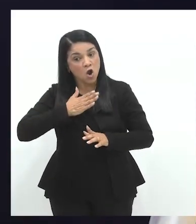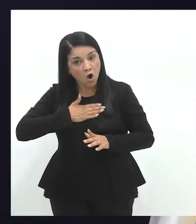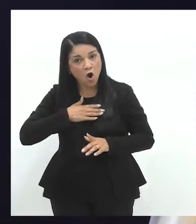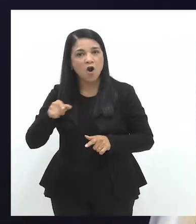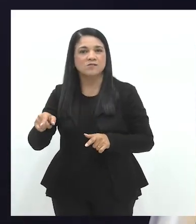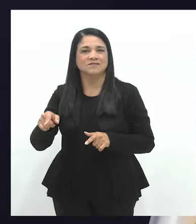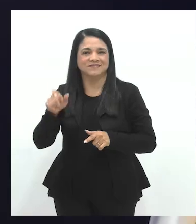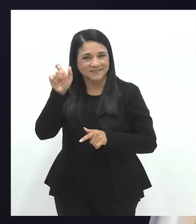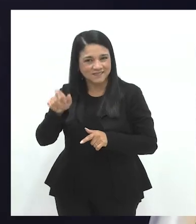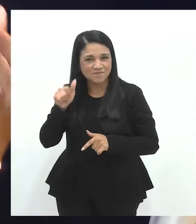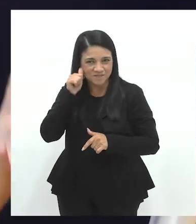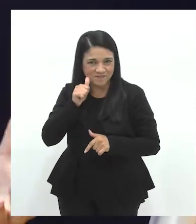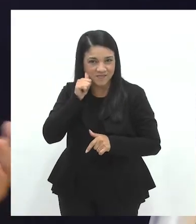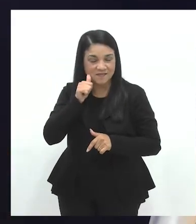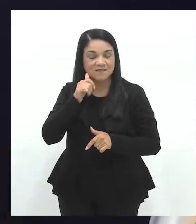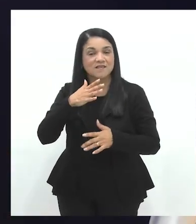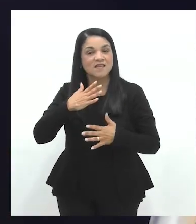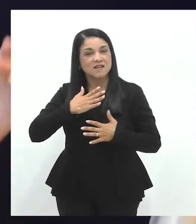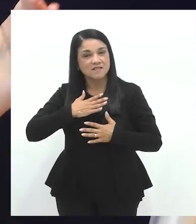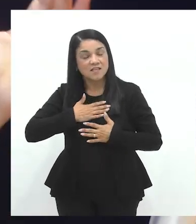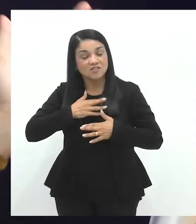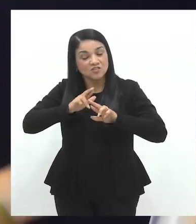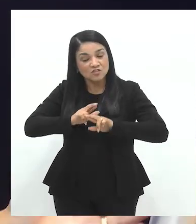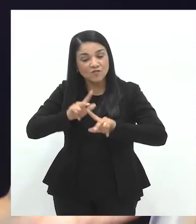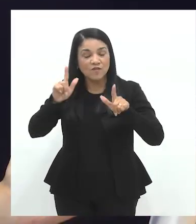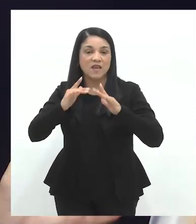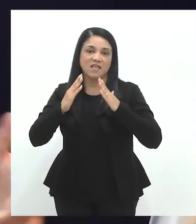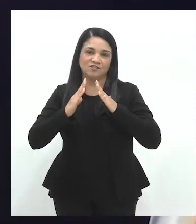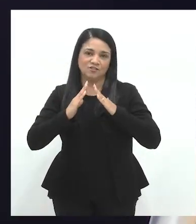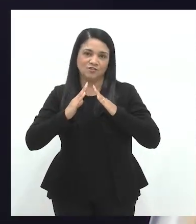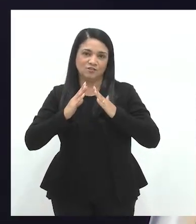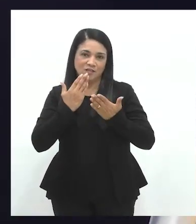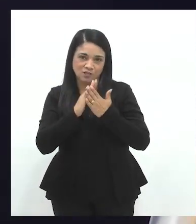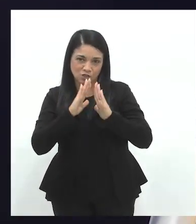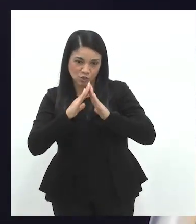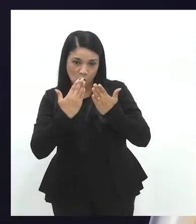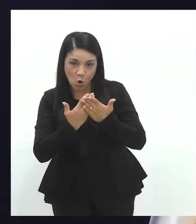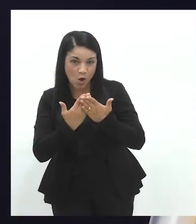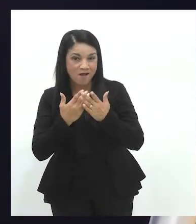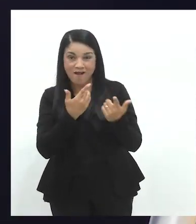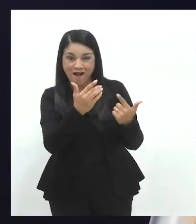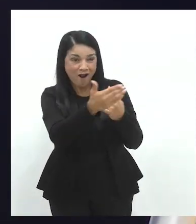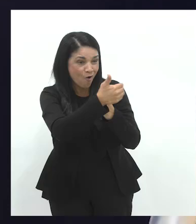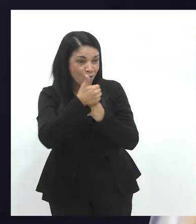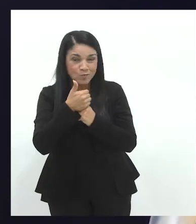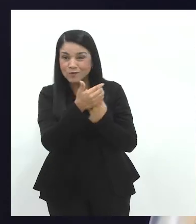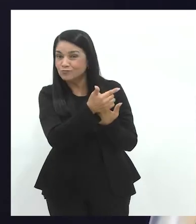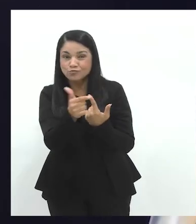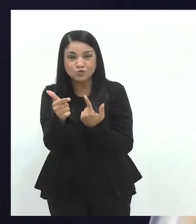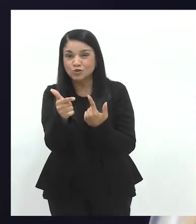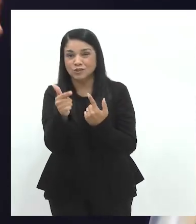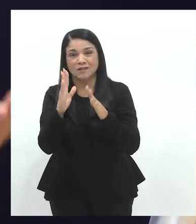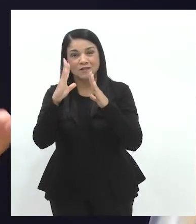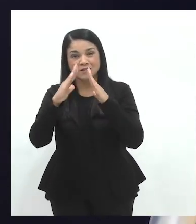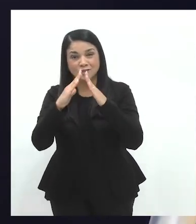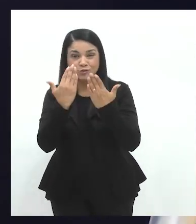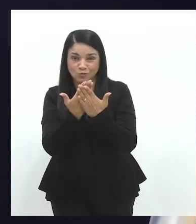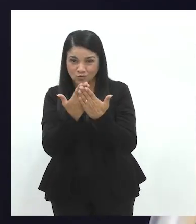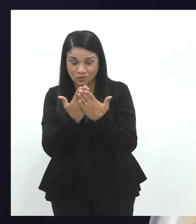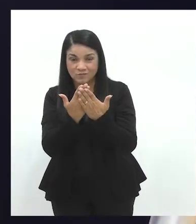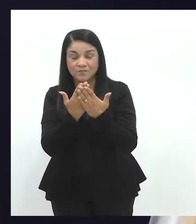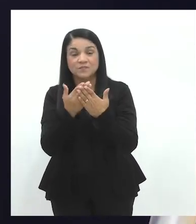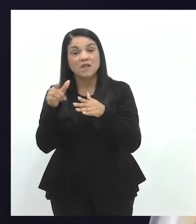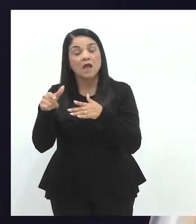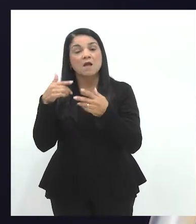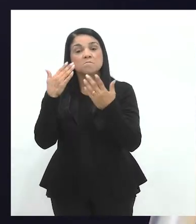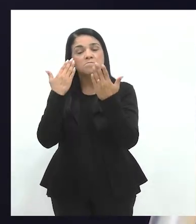ela domina, ela vai se sentir Sim. em casa, é diferente da escola, onde ela não tinha um acolhimento, ela não estava mais se sentindo pertencente. E a